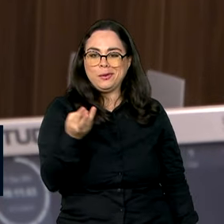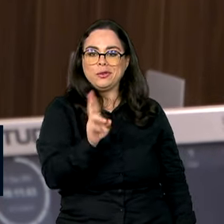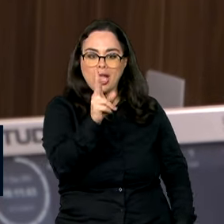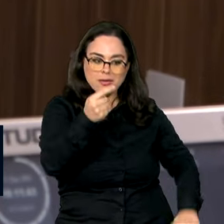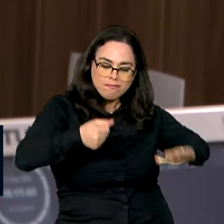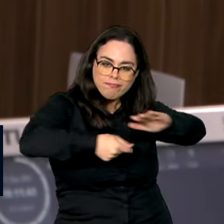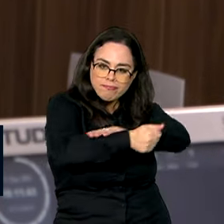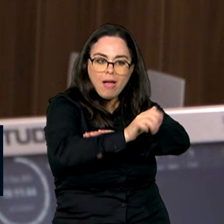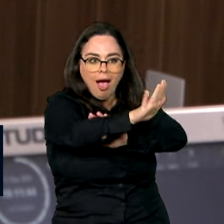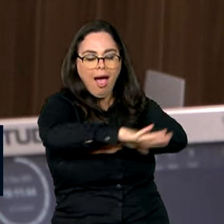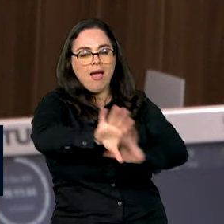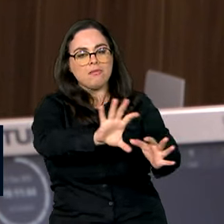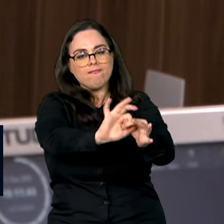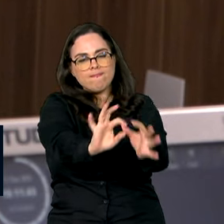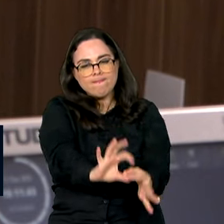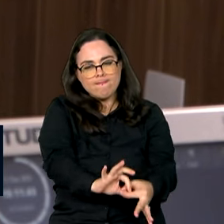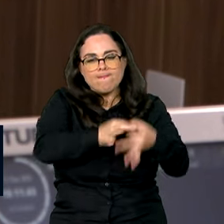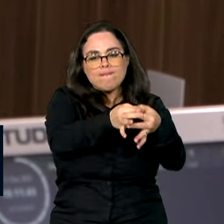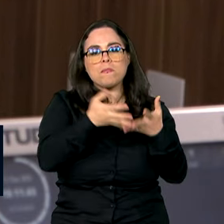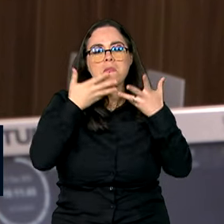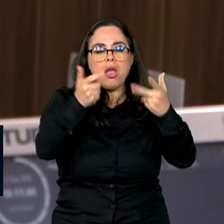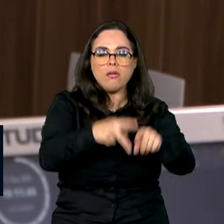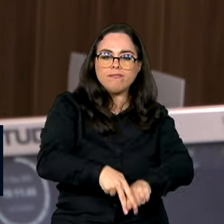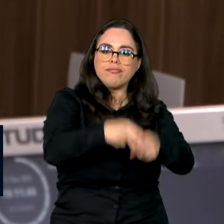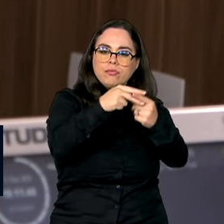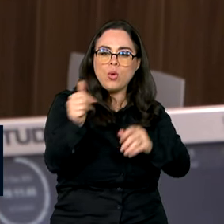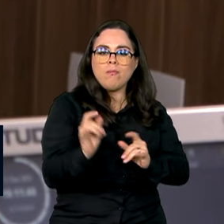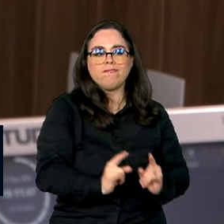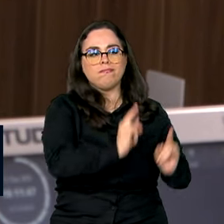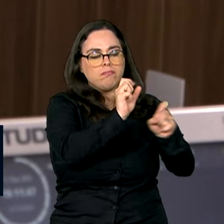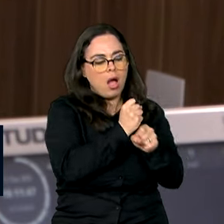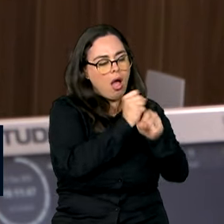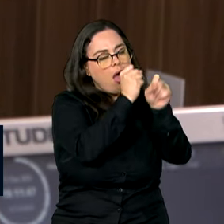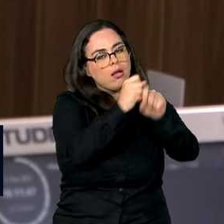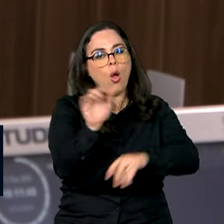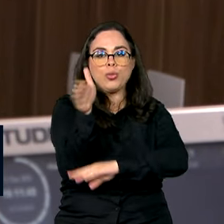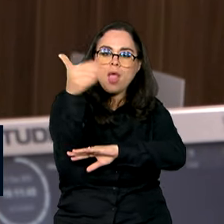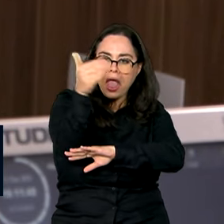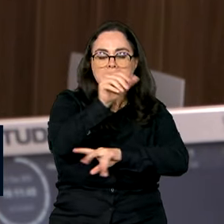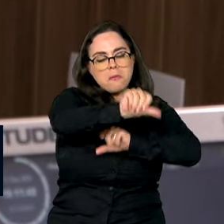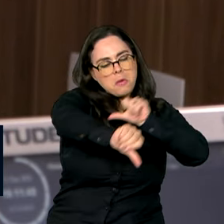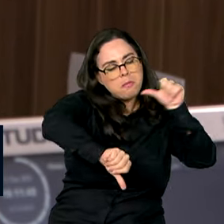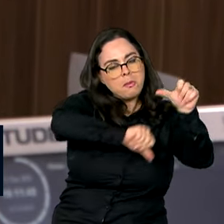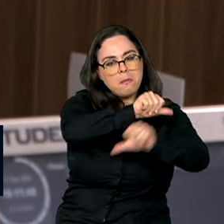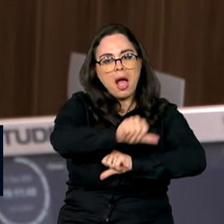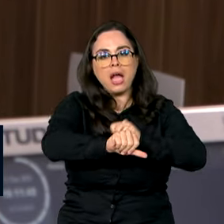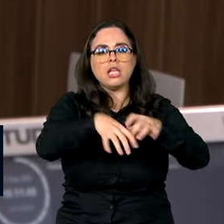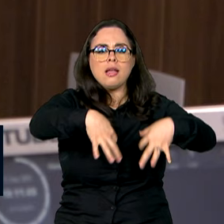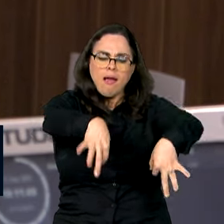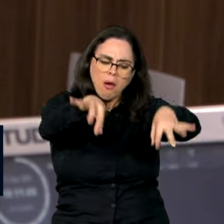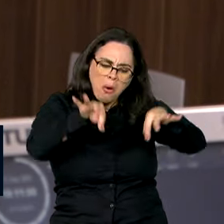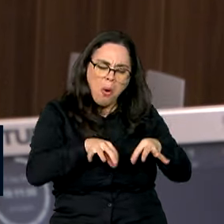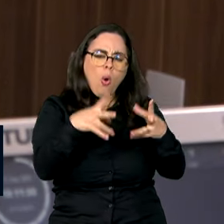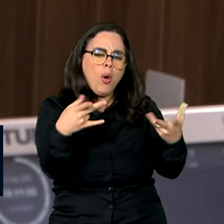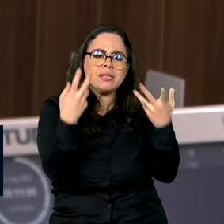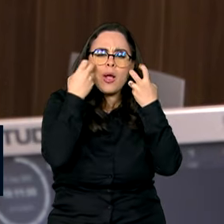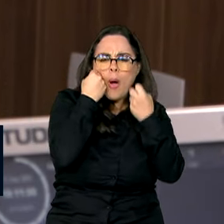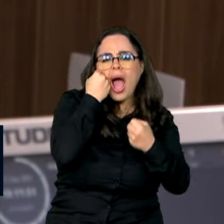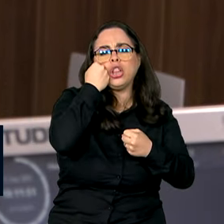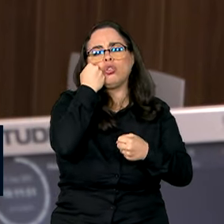investidos nessa melhoria desses hotéis, que vai fazer uma série de reformas, de troca de enxovais dos quartos,